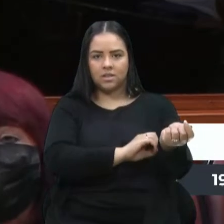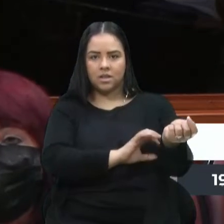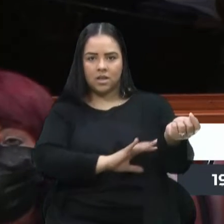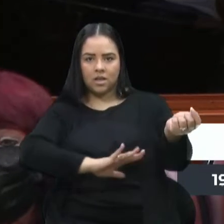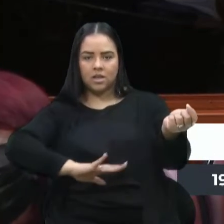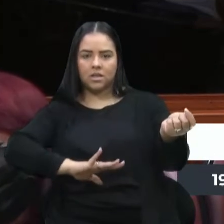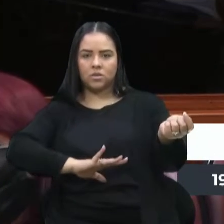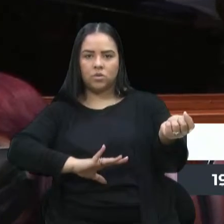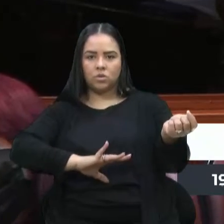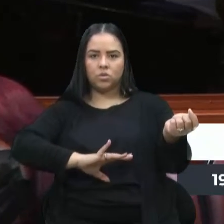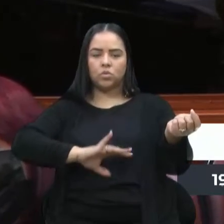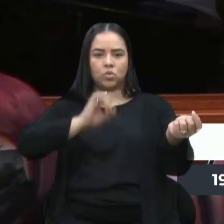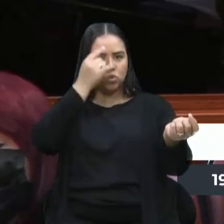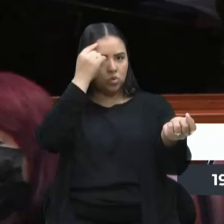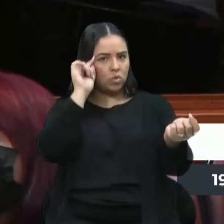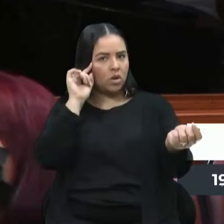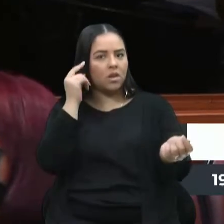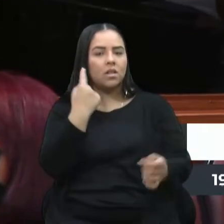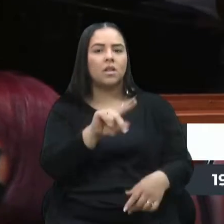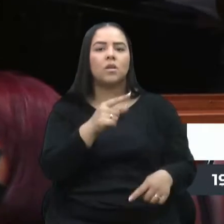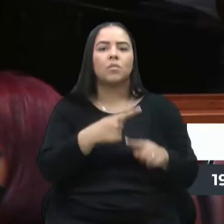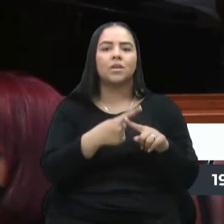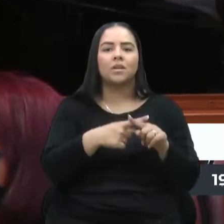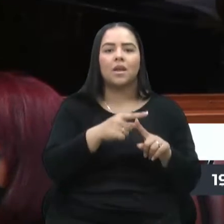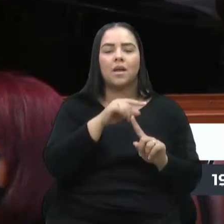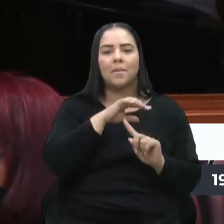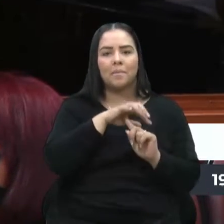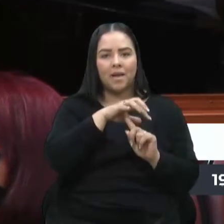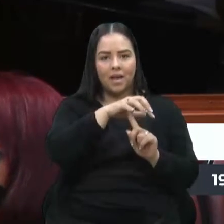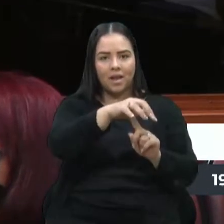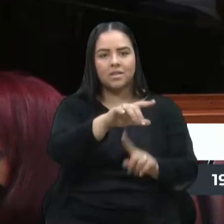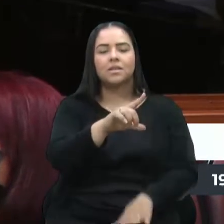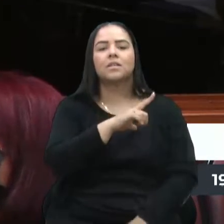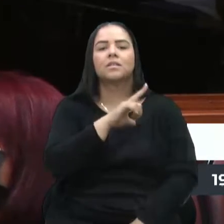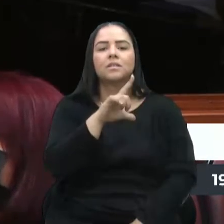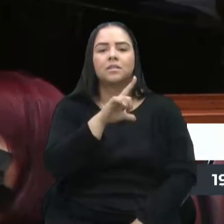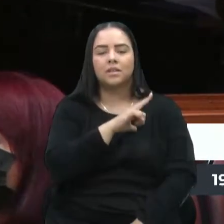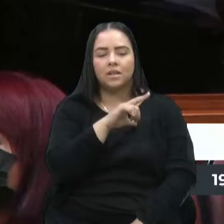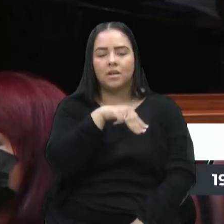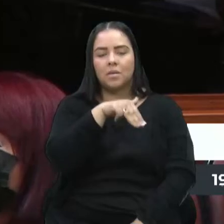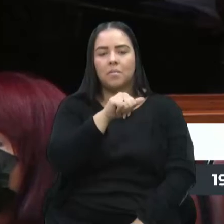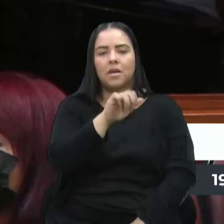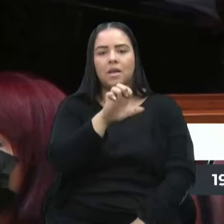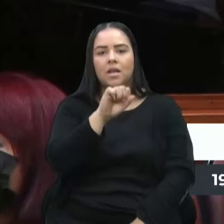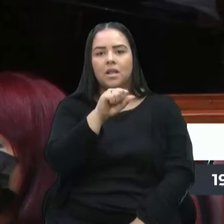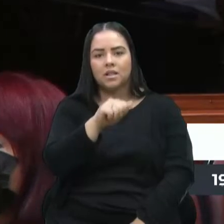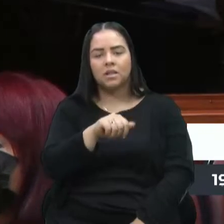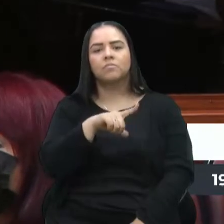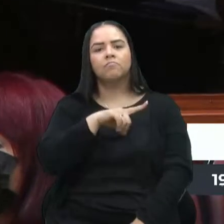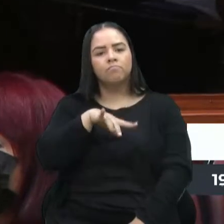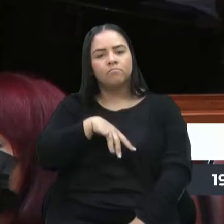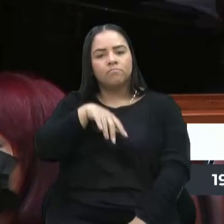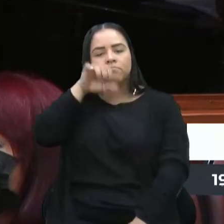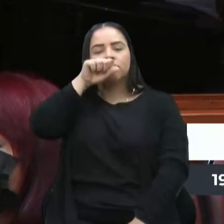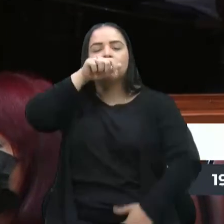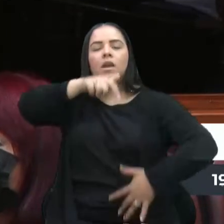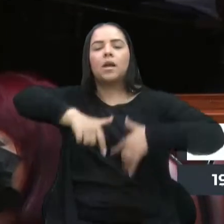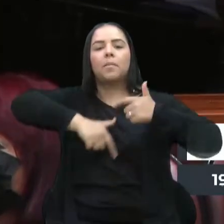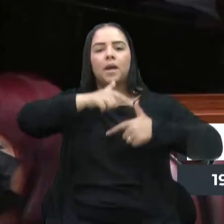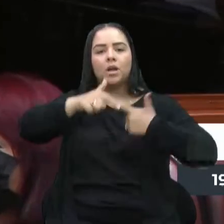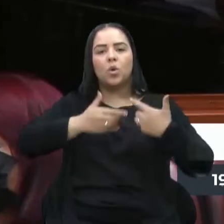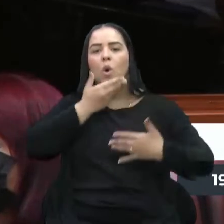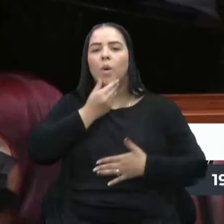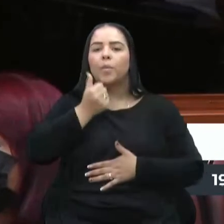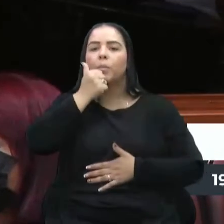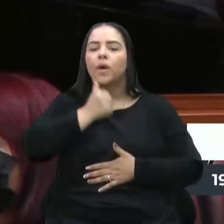sua vida não é essa né gente amarrar essa respira né e exala o cheiro do trabalho de homens e